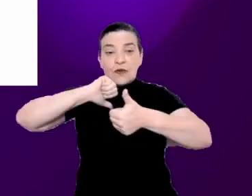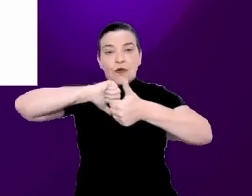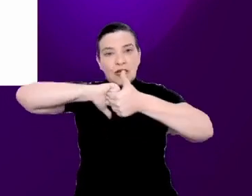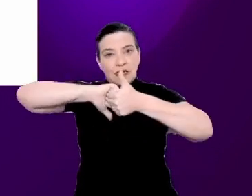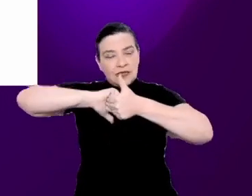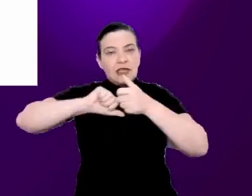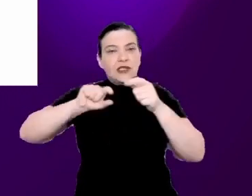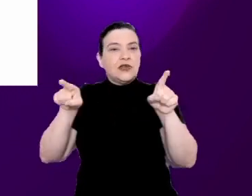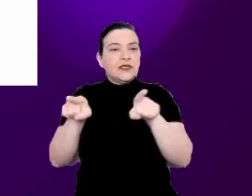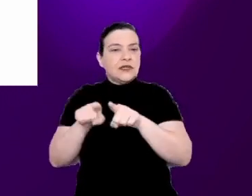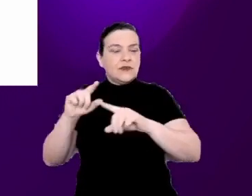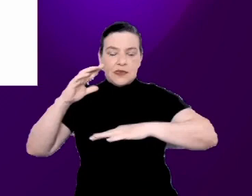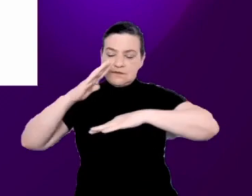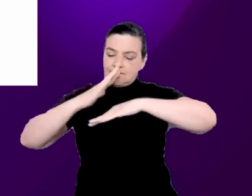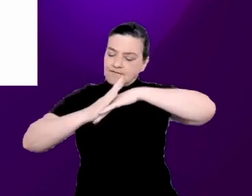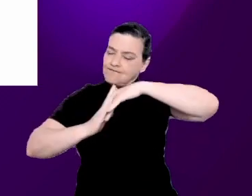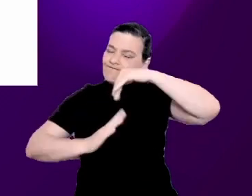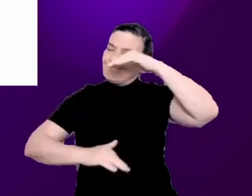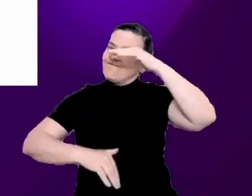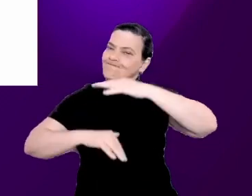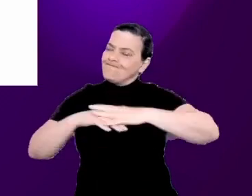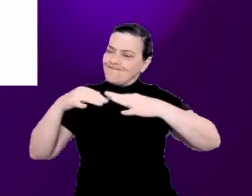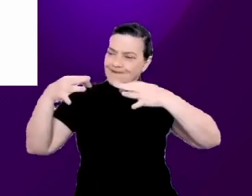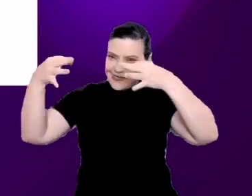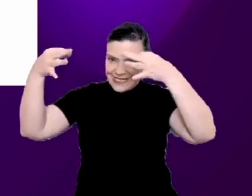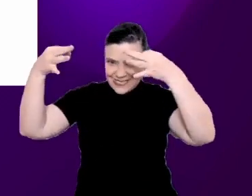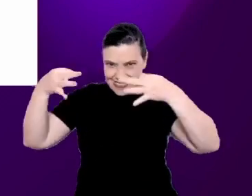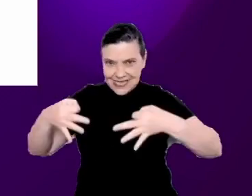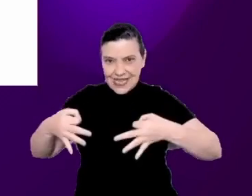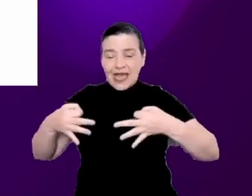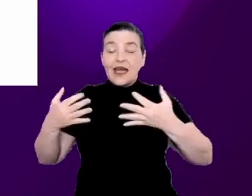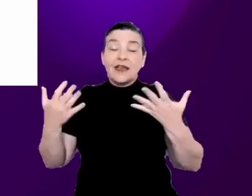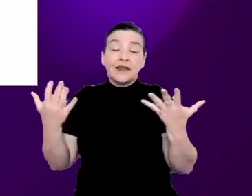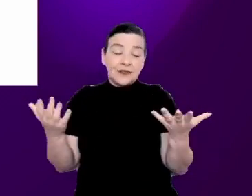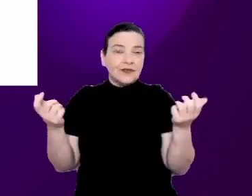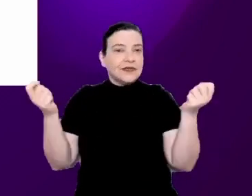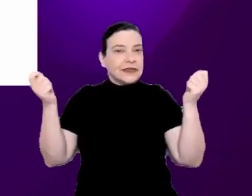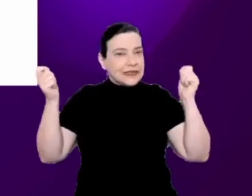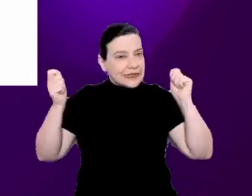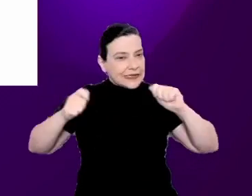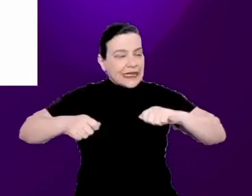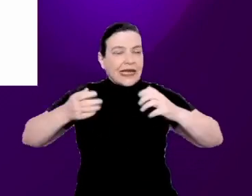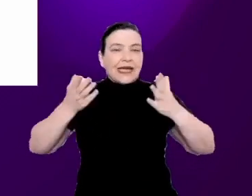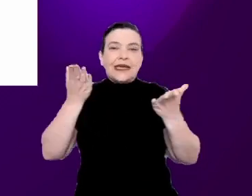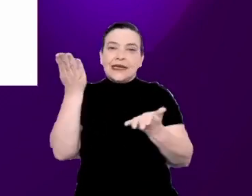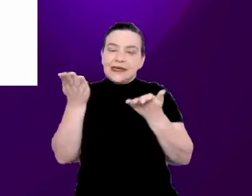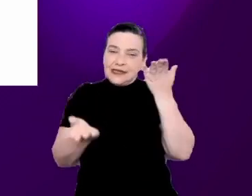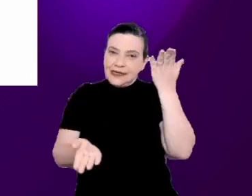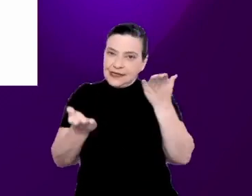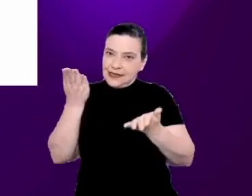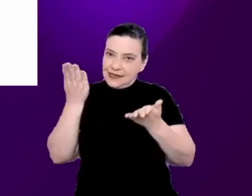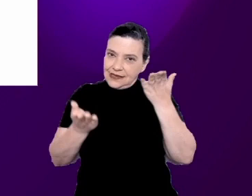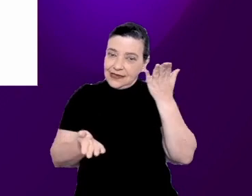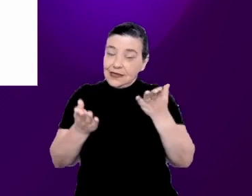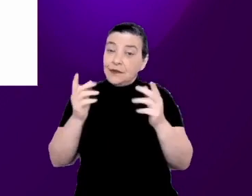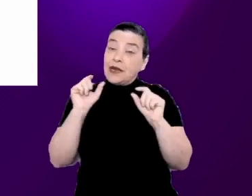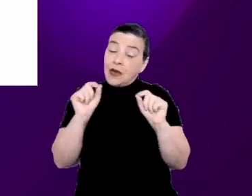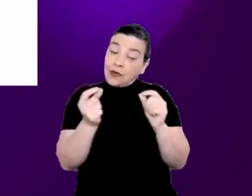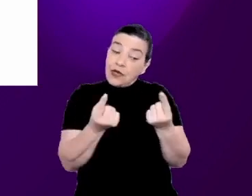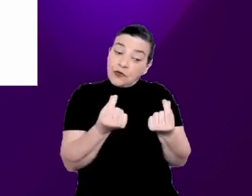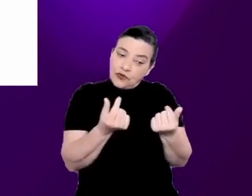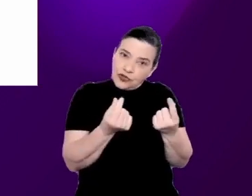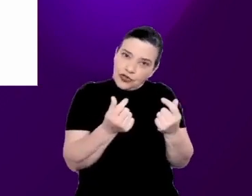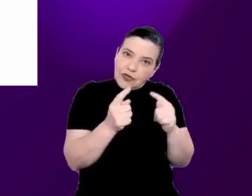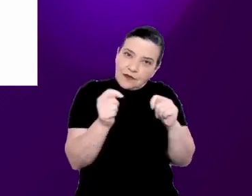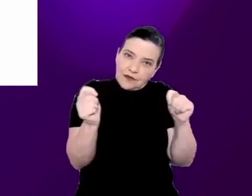e a tão desejada eficiência para que a gente equilibre também os nossos custos. A